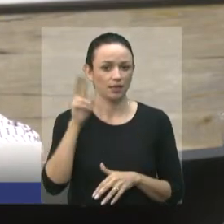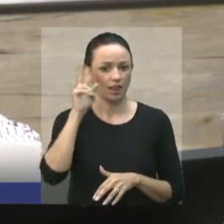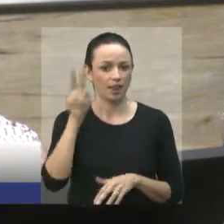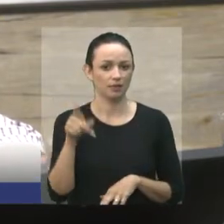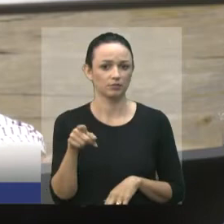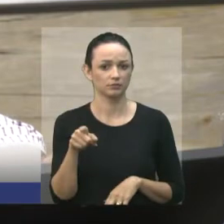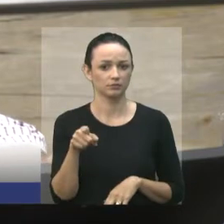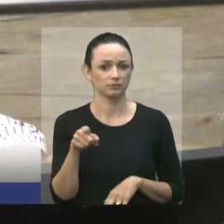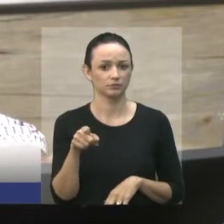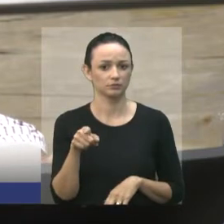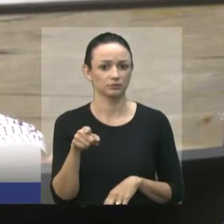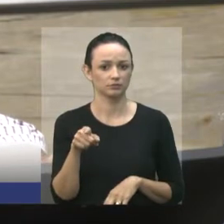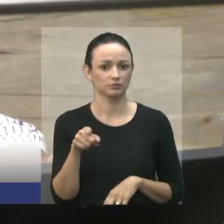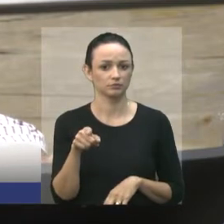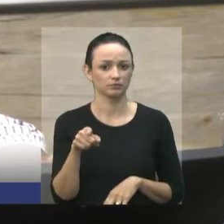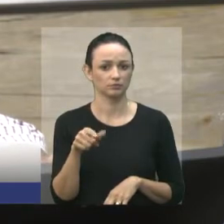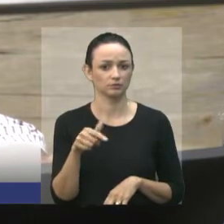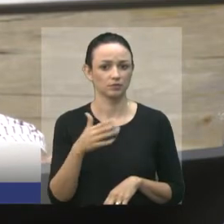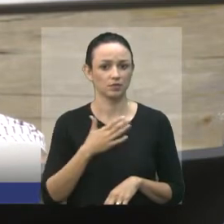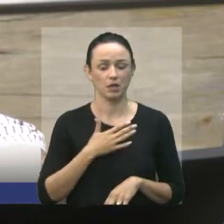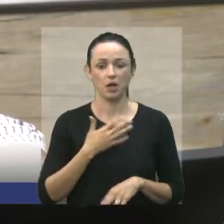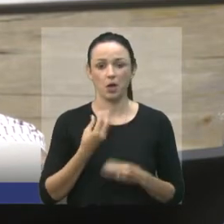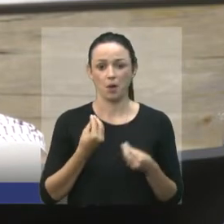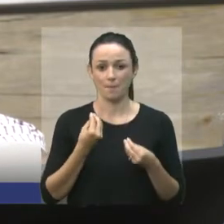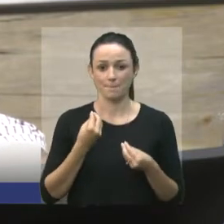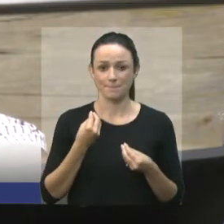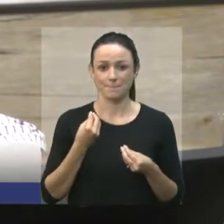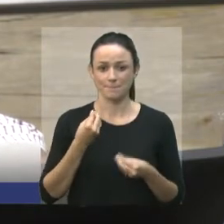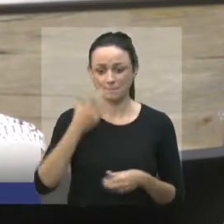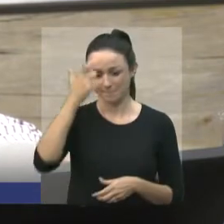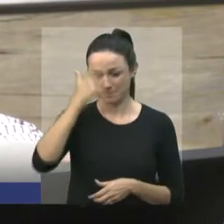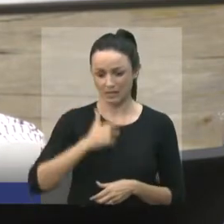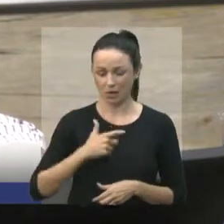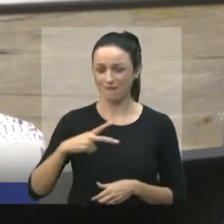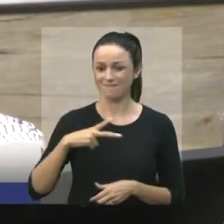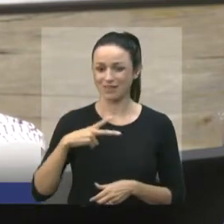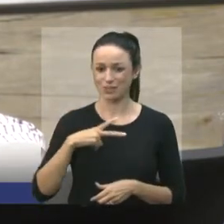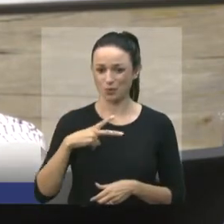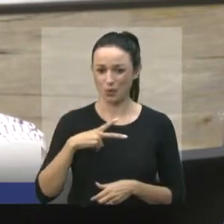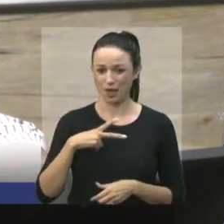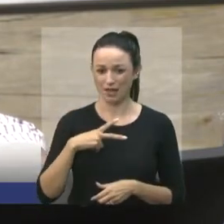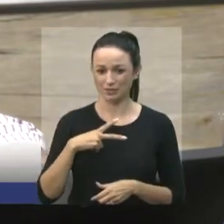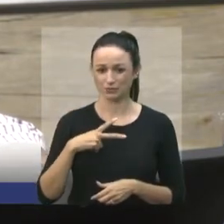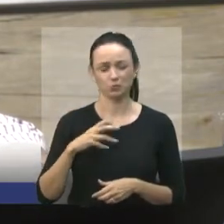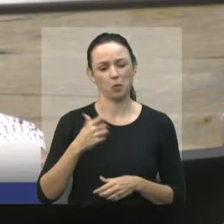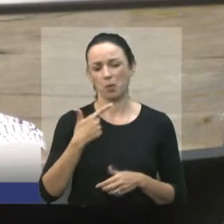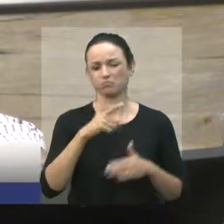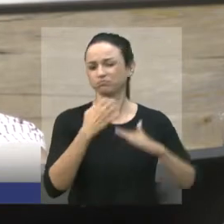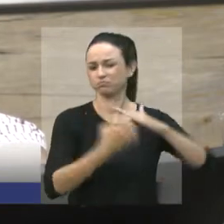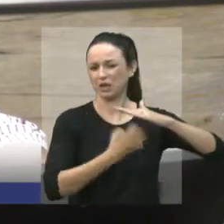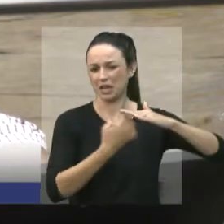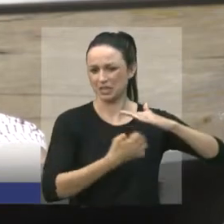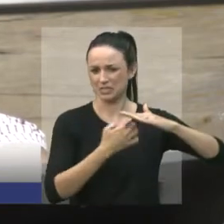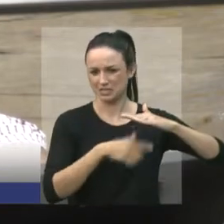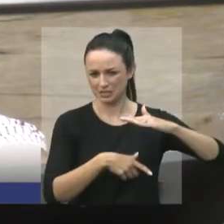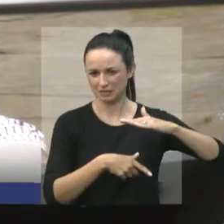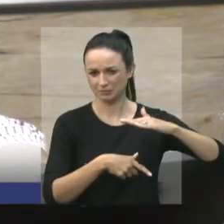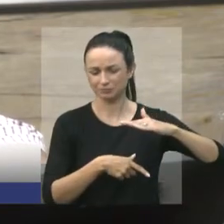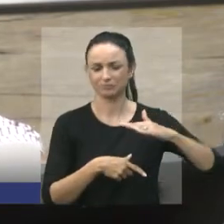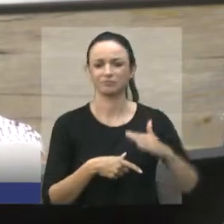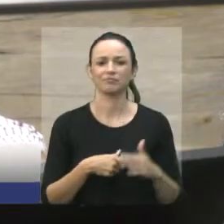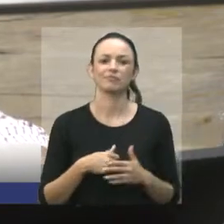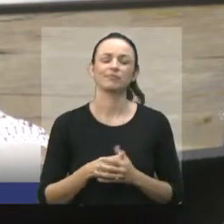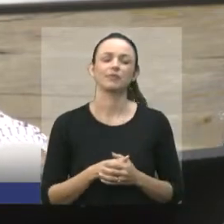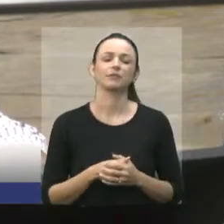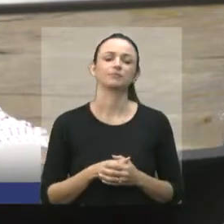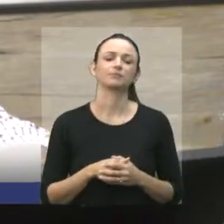lembrar que, como particular, como pessoa física ou pessoa jurídica, como um